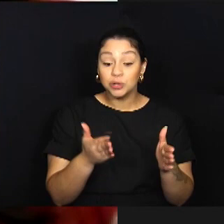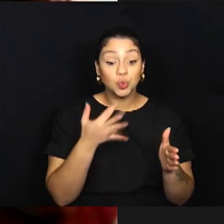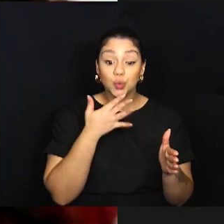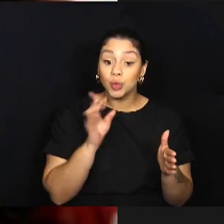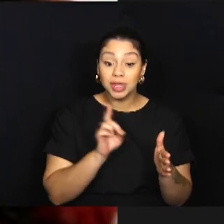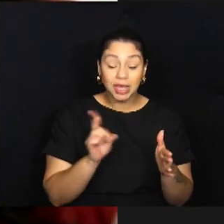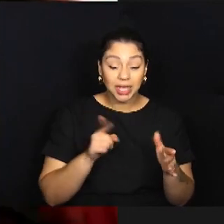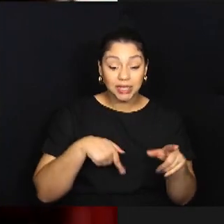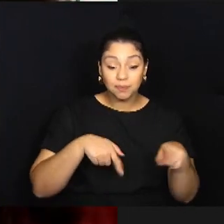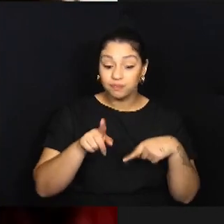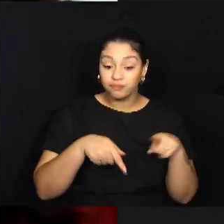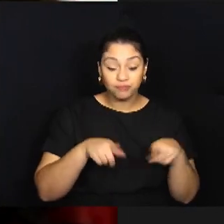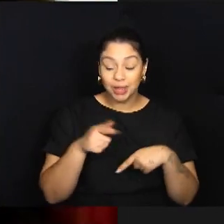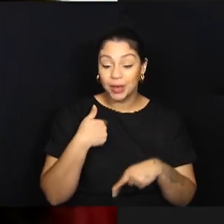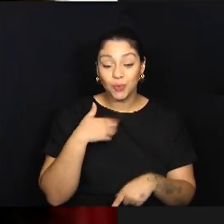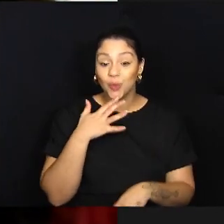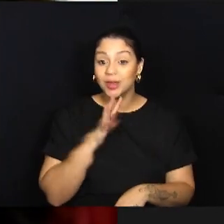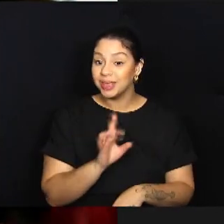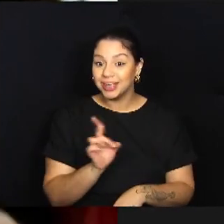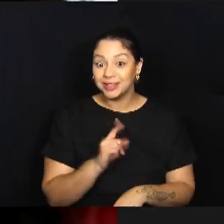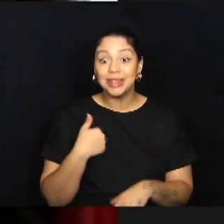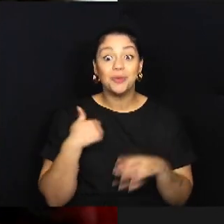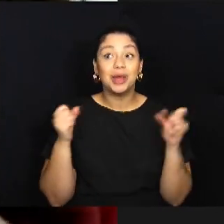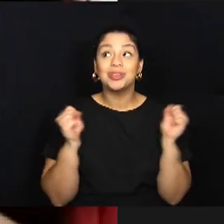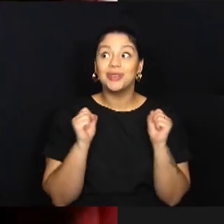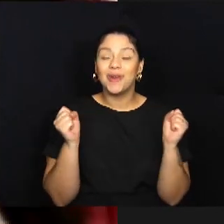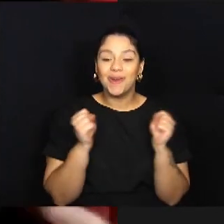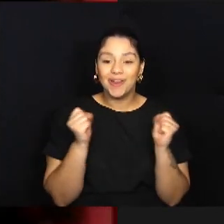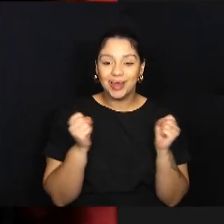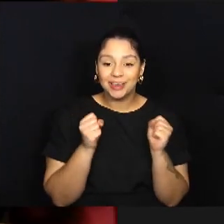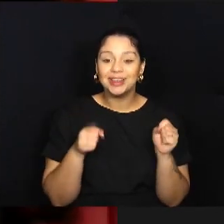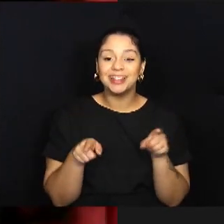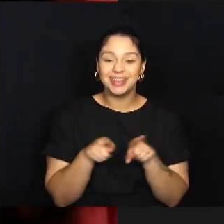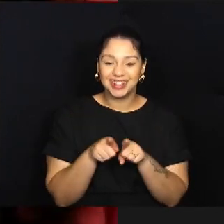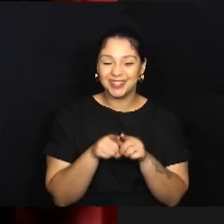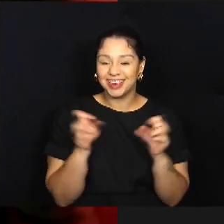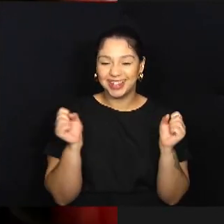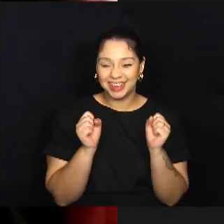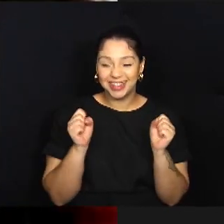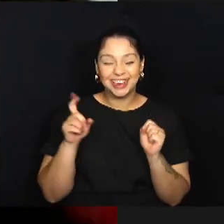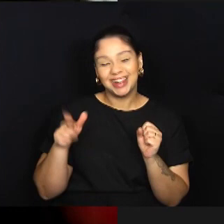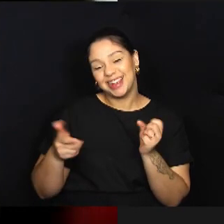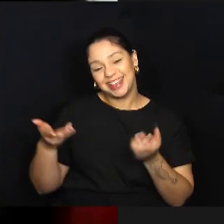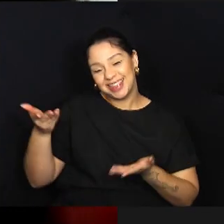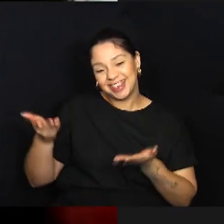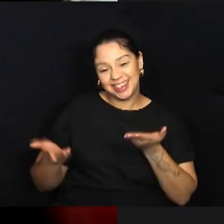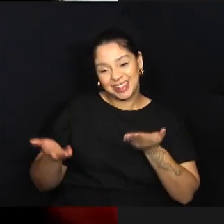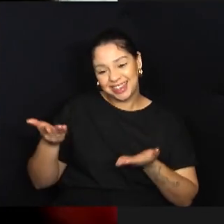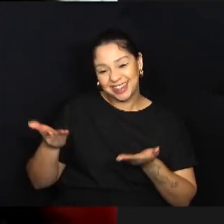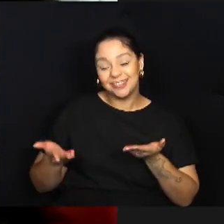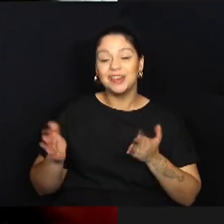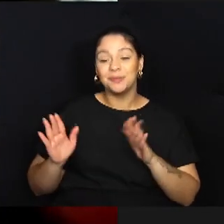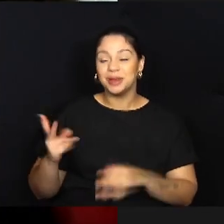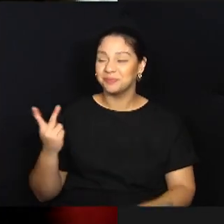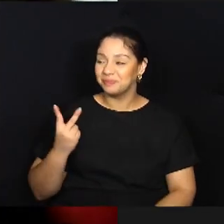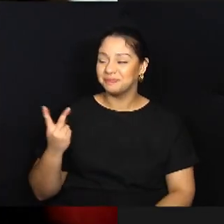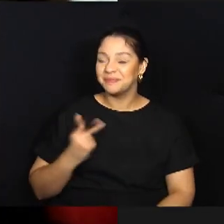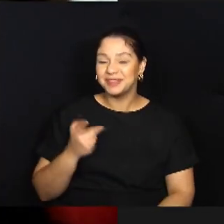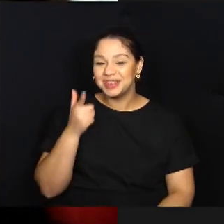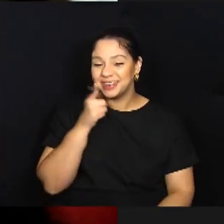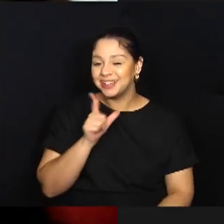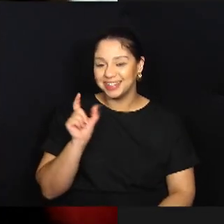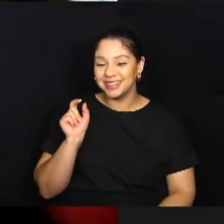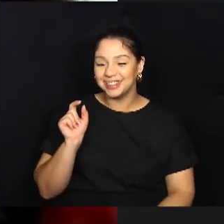vai encontrar pela frente. E eu adoro isso, e eu acho que eu adoro justamente para equilibrar. Mas a gente consegue, acho que, conviver